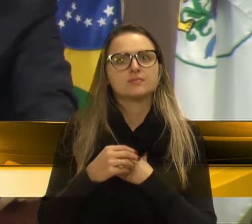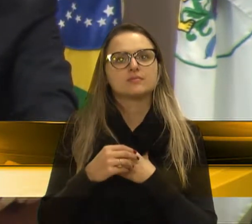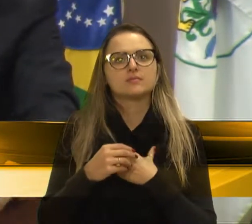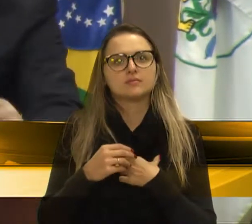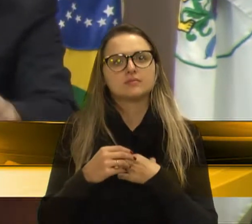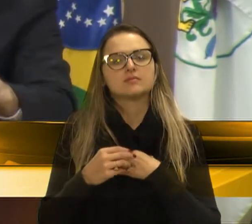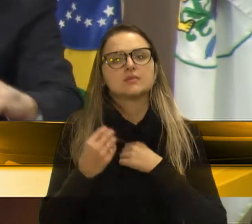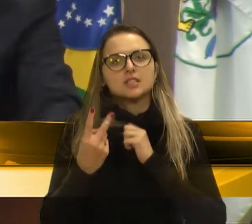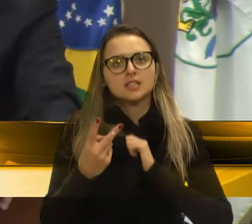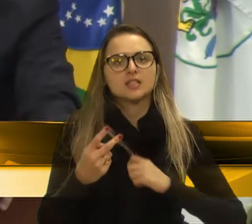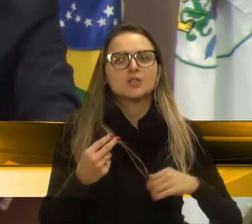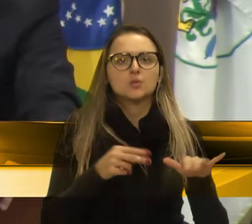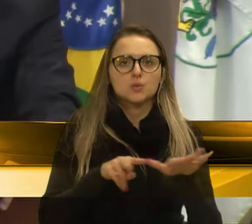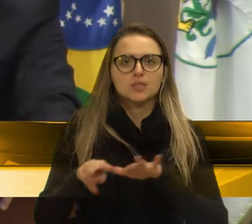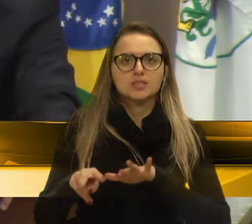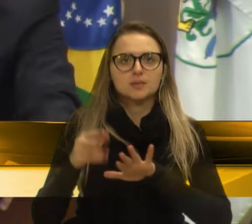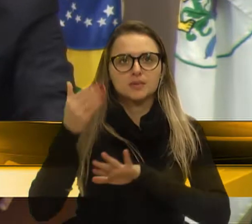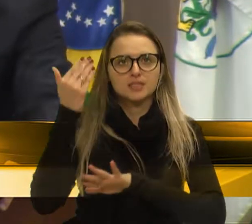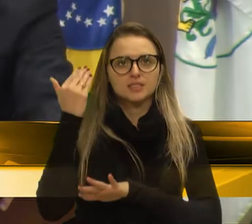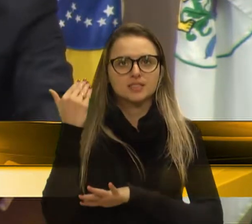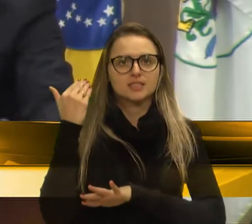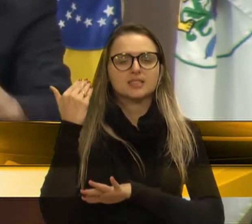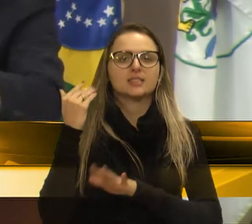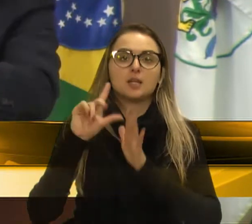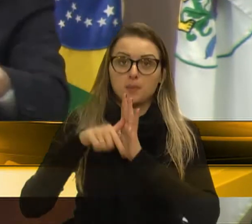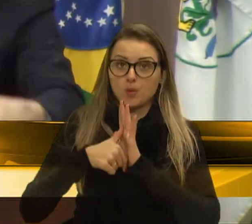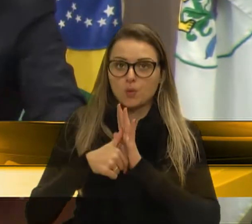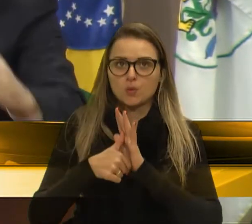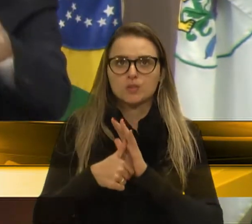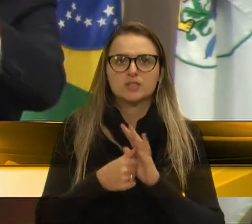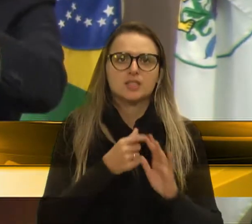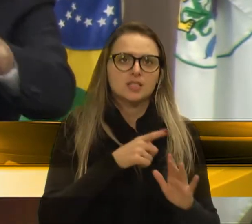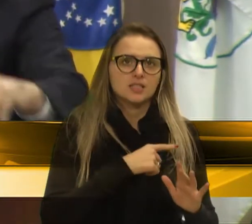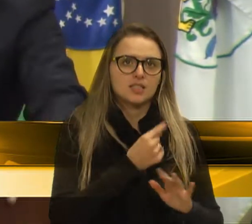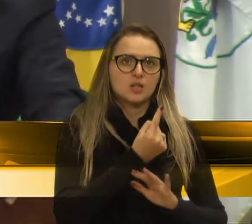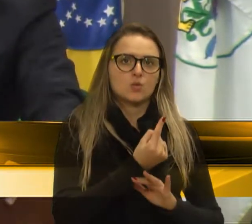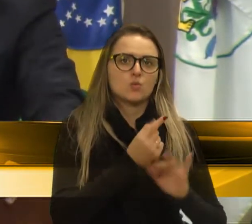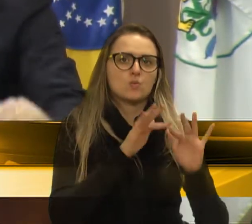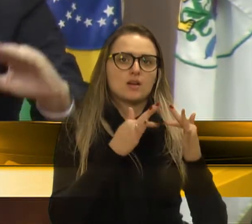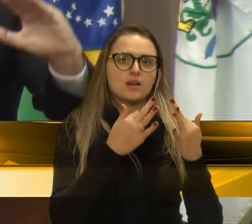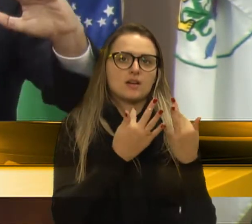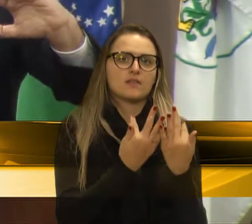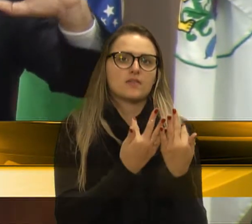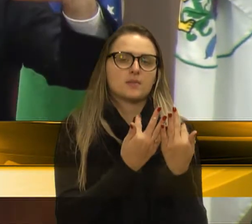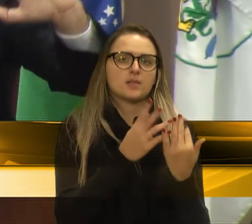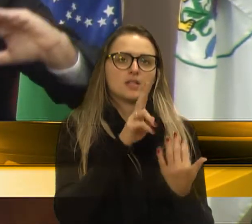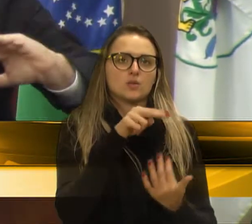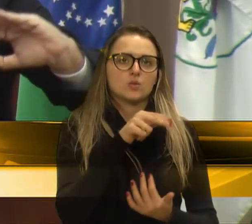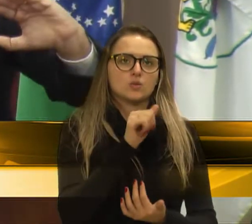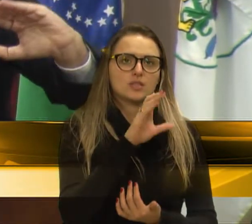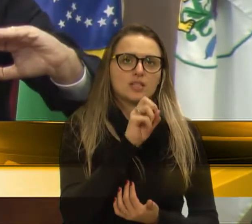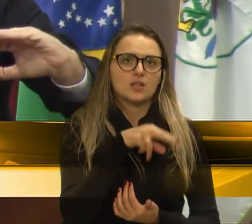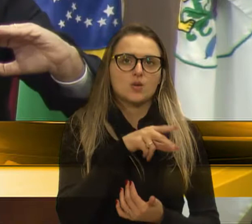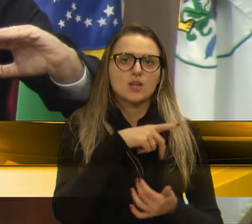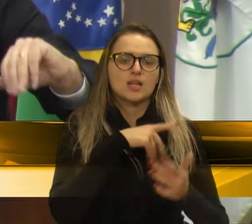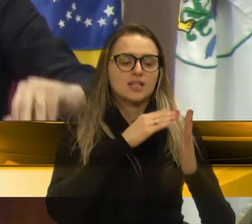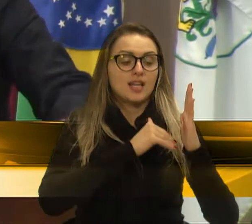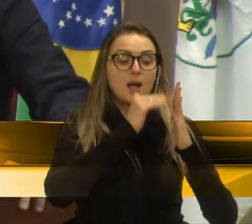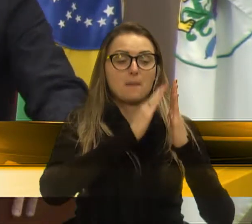2 semanas depois, eu estou chegando no UNACOM para atender, e tem um familiar na frente do UNACOM, e aí a gente tem aquela pintura creme,